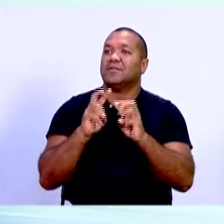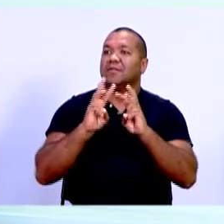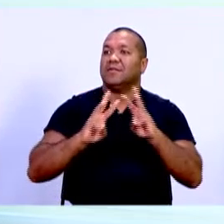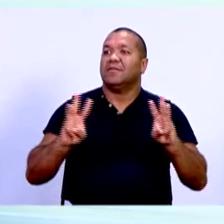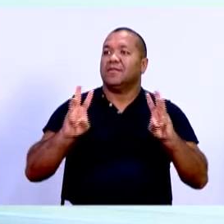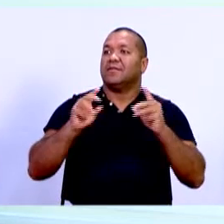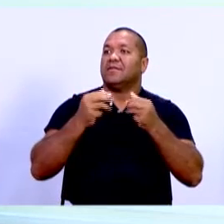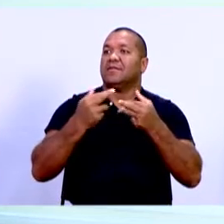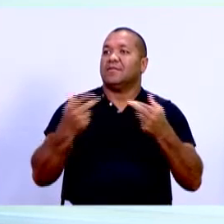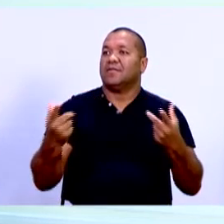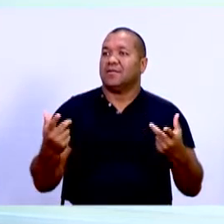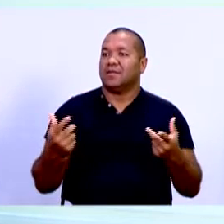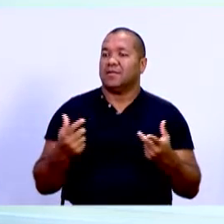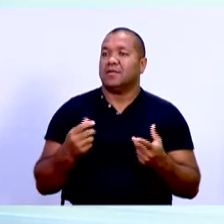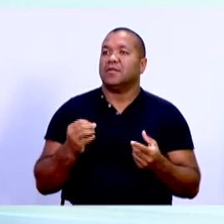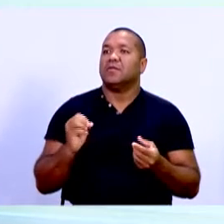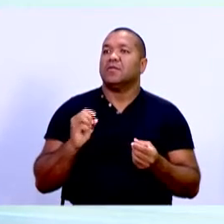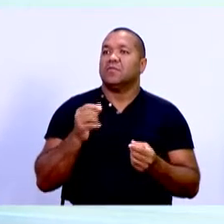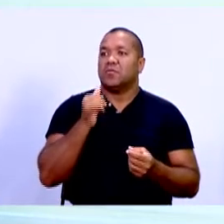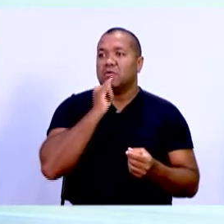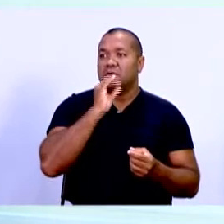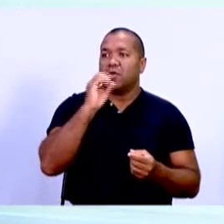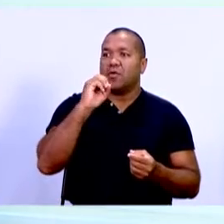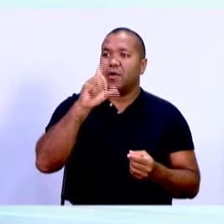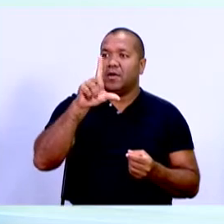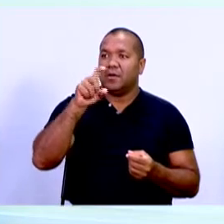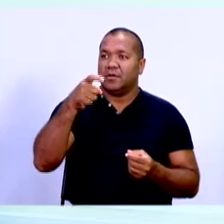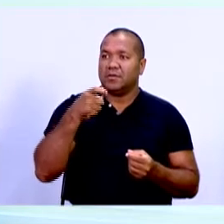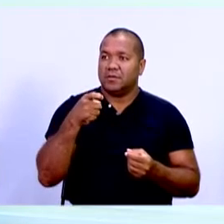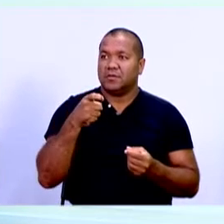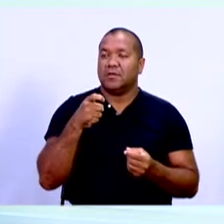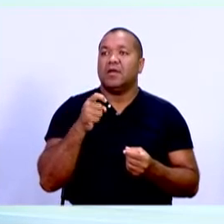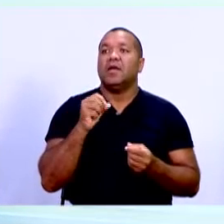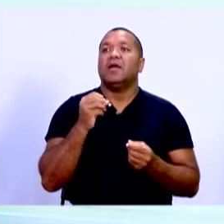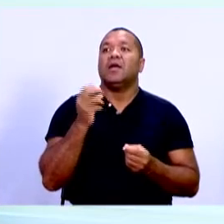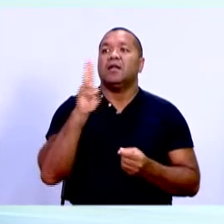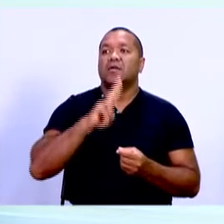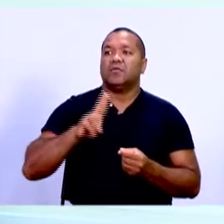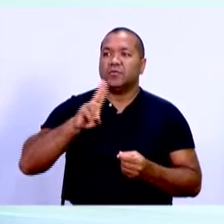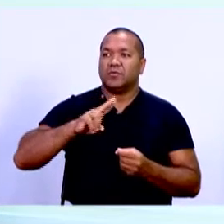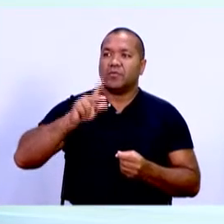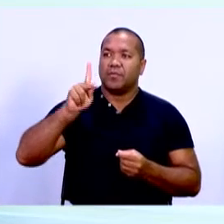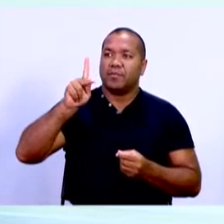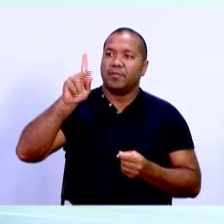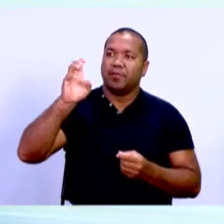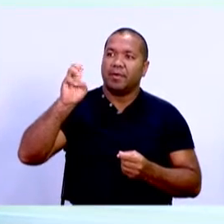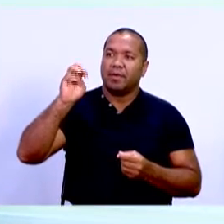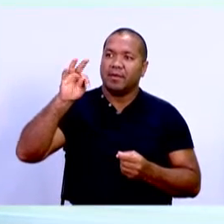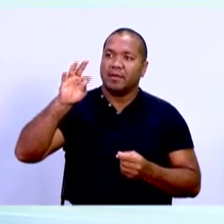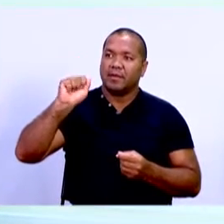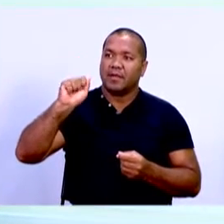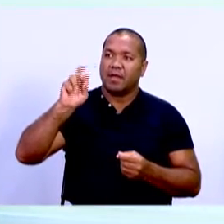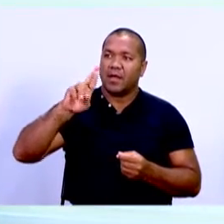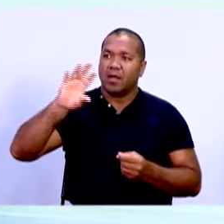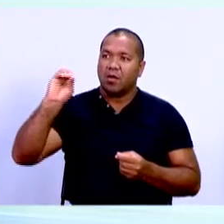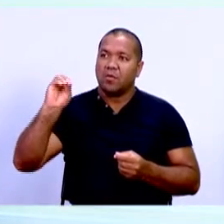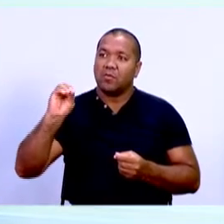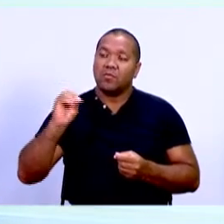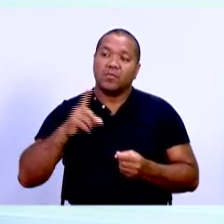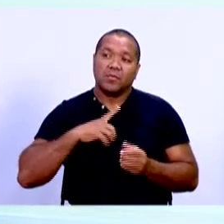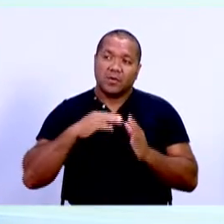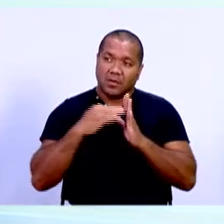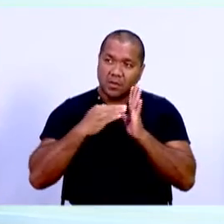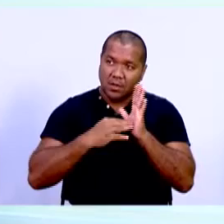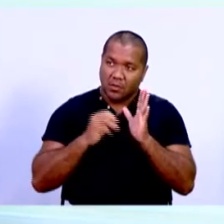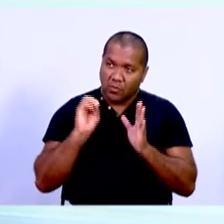internet. E no caso da OLX, ela utiliza o Pentaho, que é essa suíte de programas de BI, para